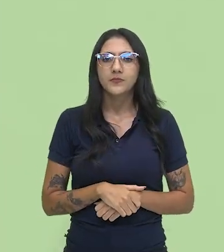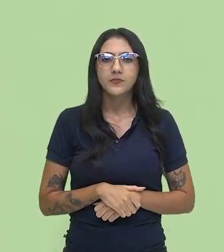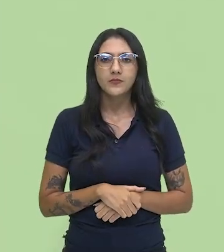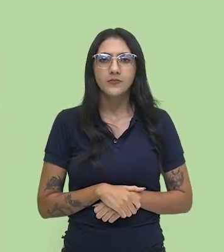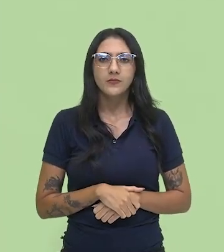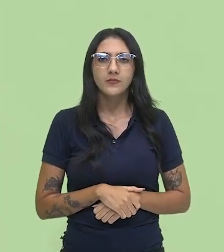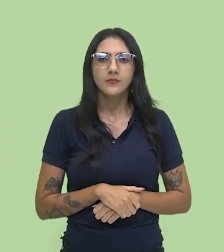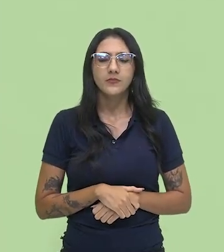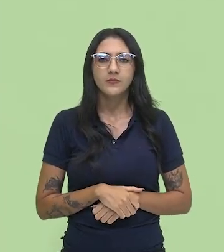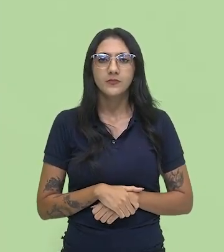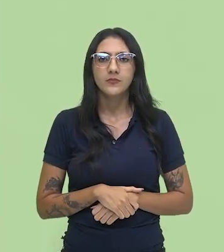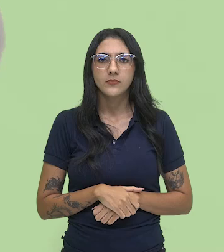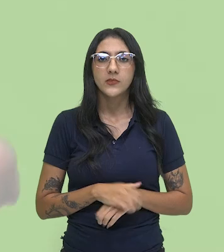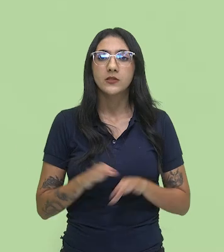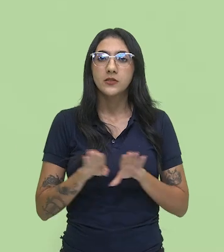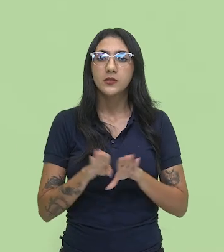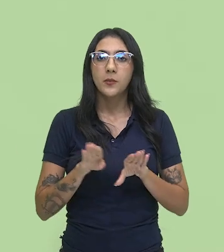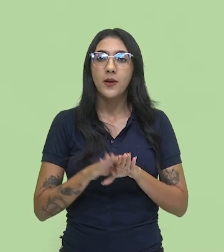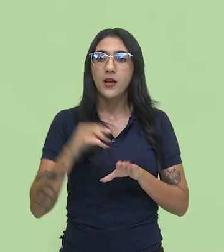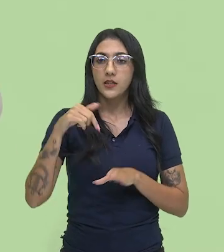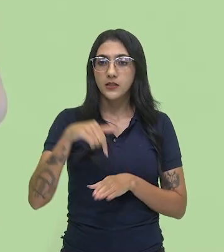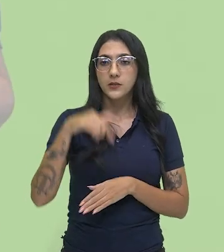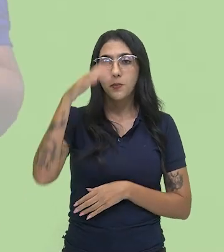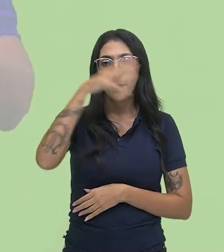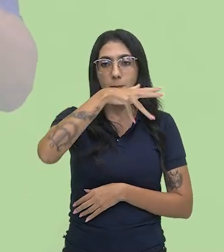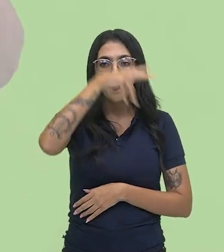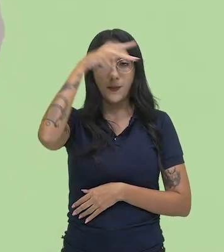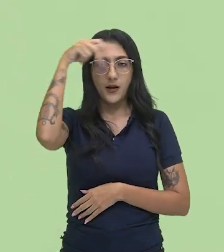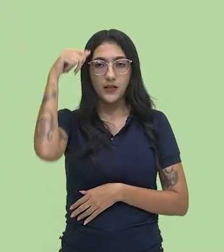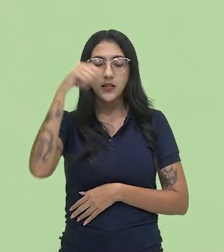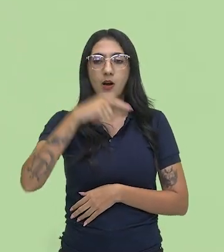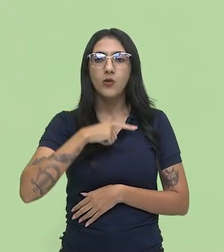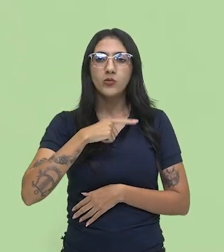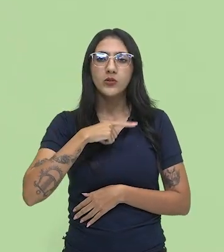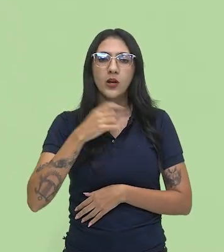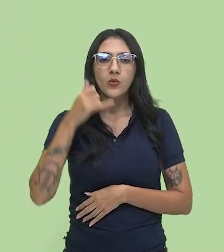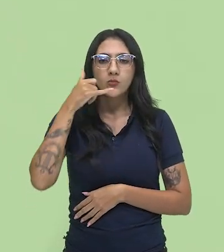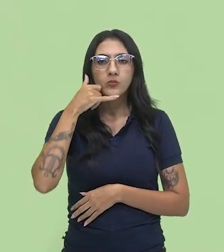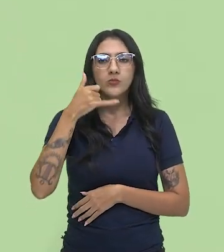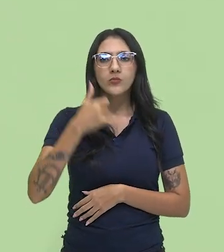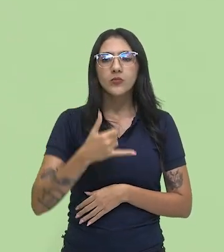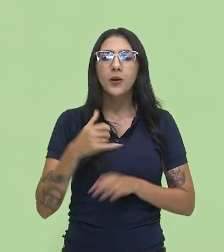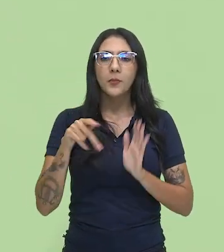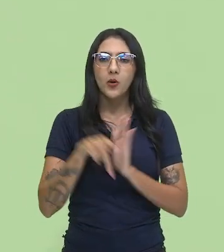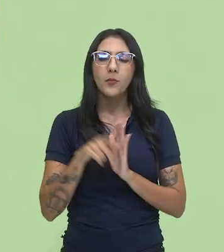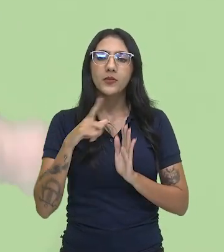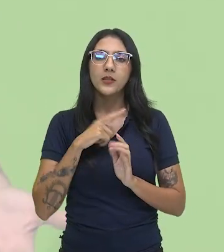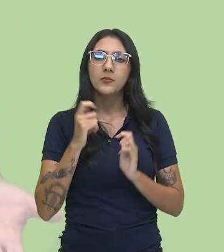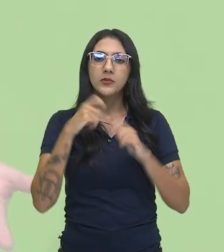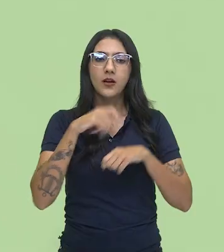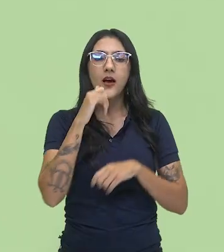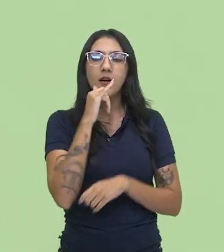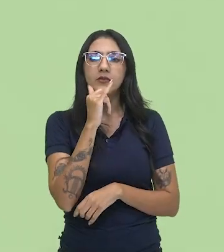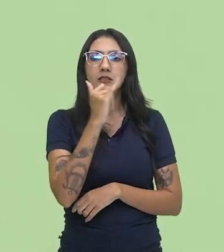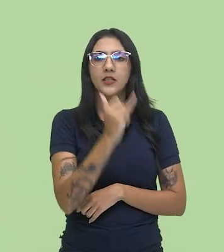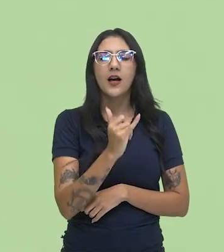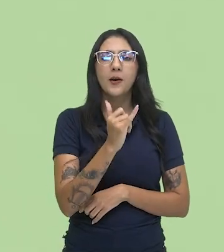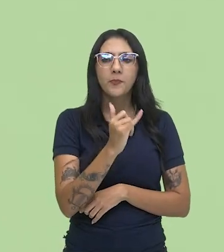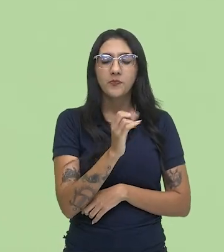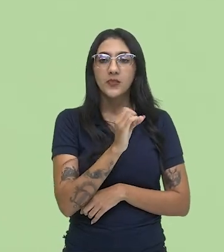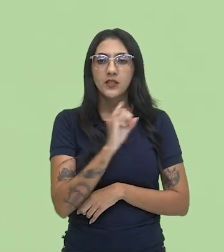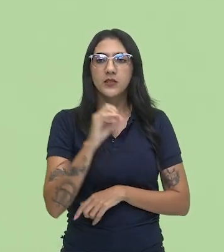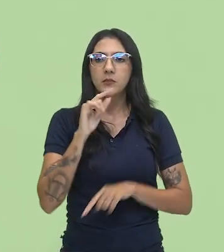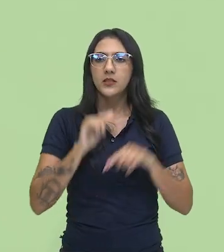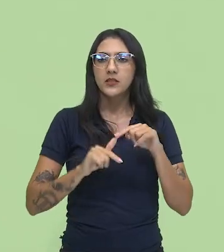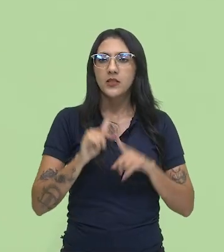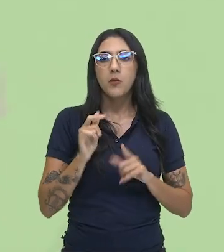Existe aqui na cidade de Manaus um disque coleta de eletrônicos, e